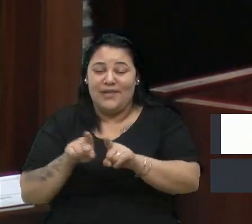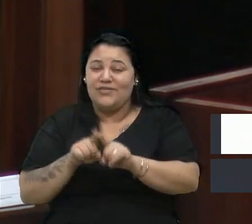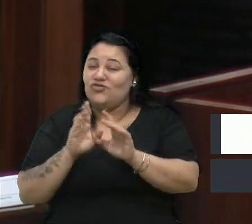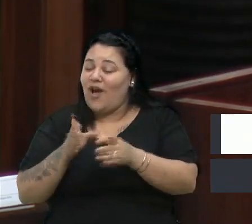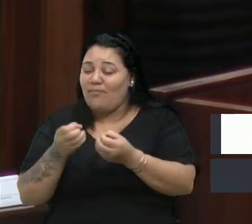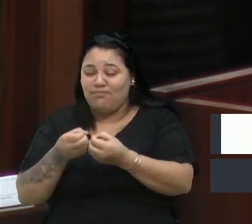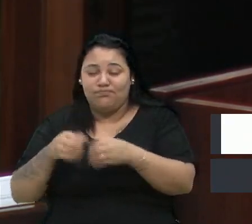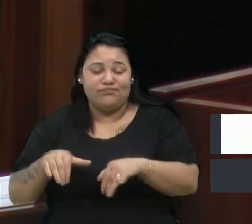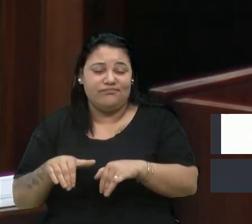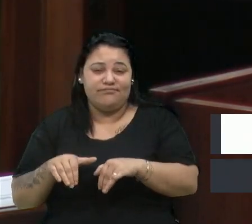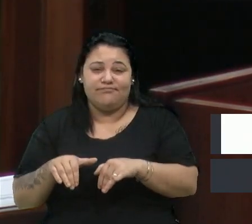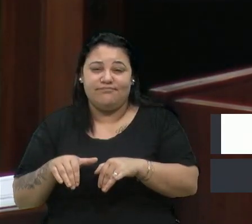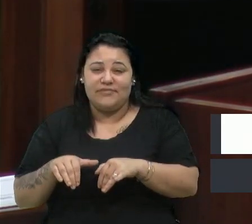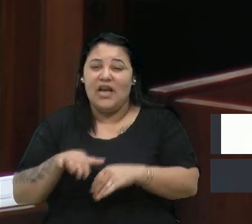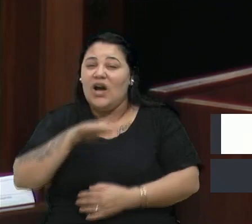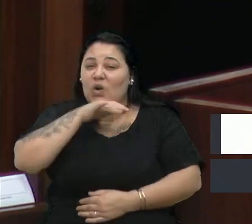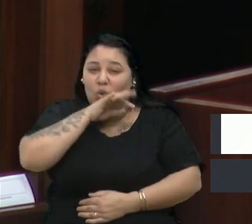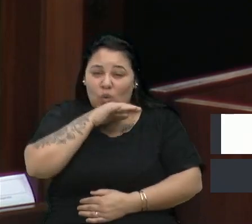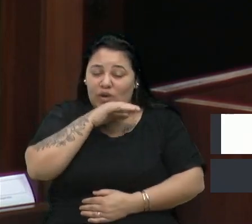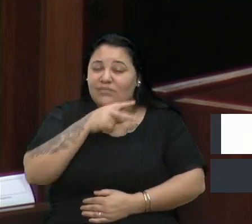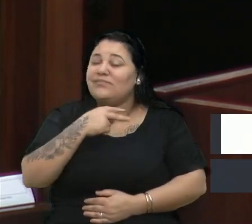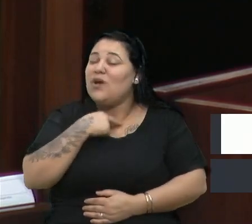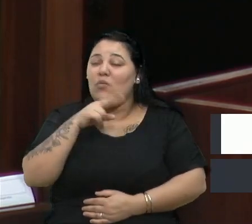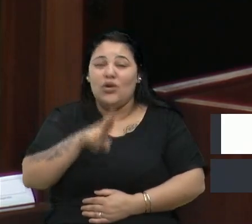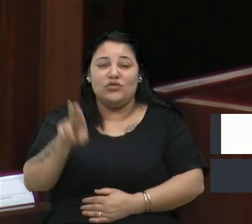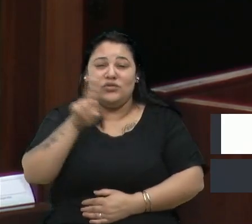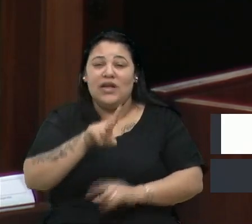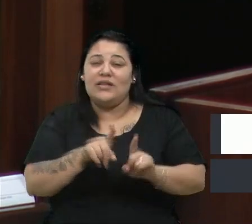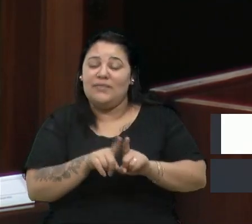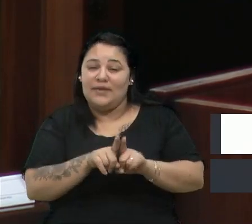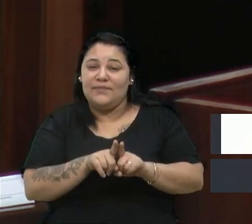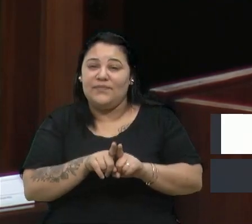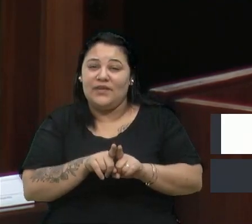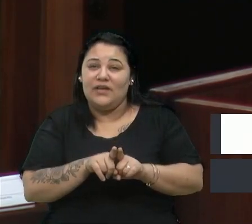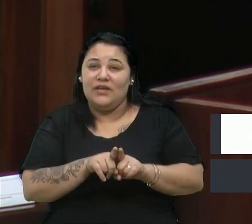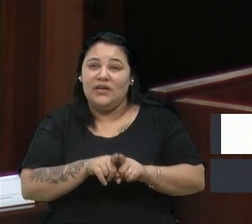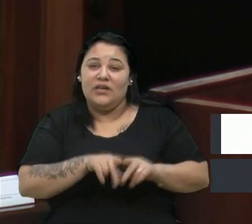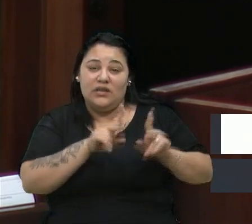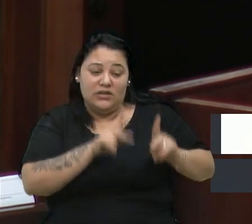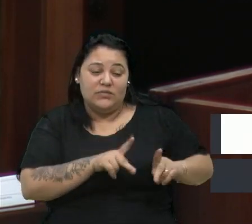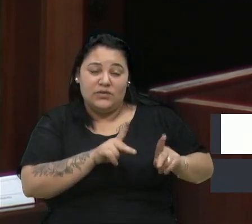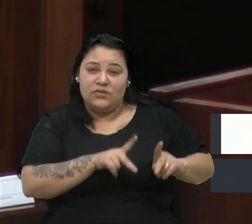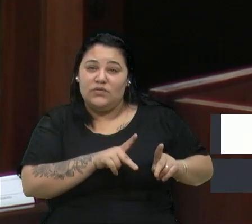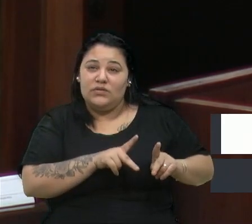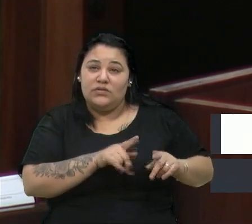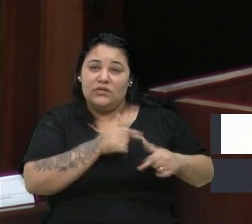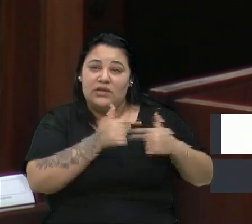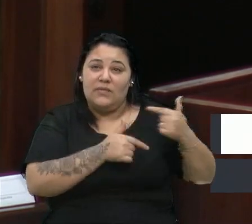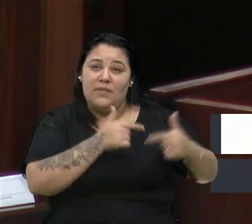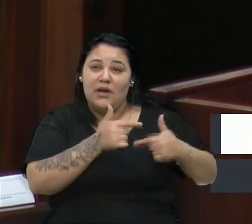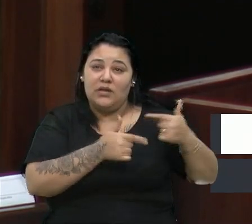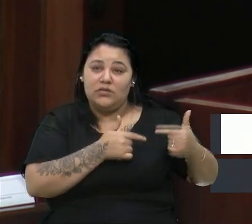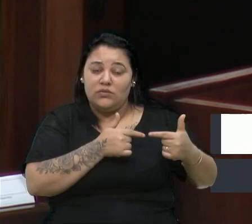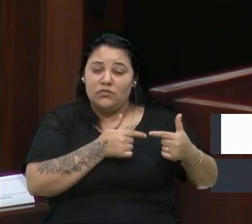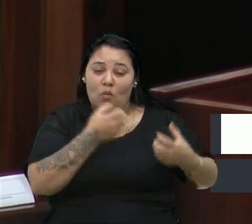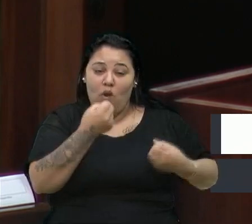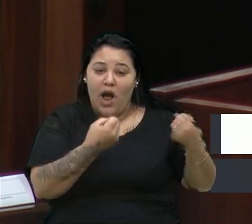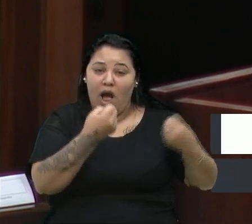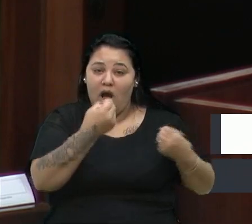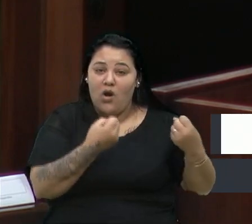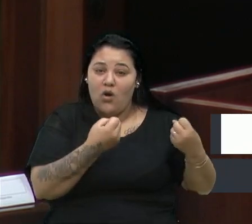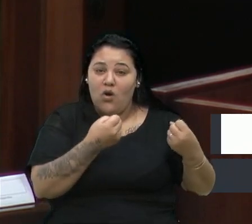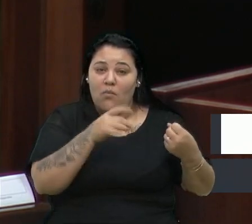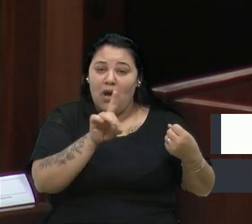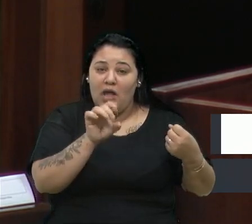condenada, está fora de cogitação, e os servidores estão trabalhando com o consultório na rua com uma doblô, que não